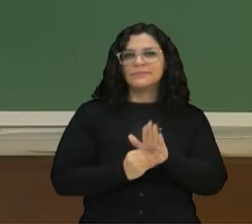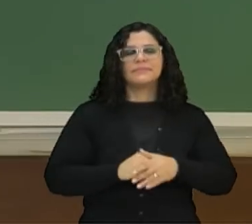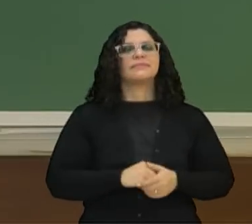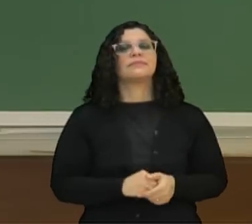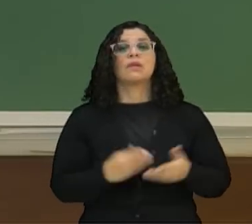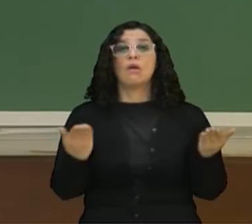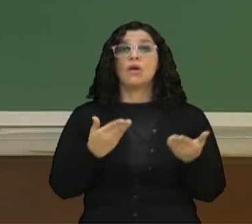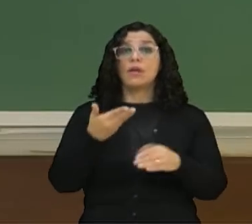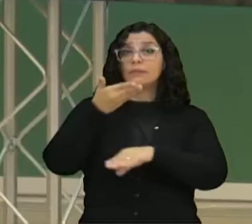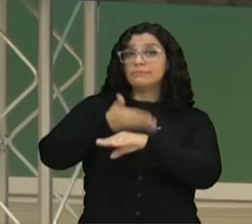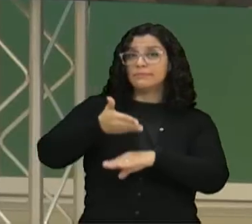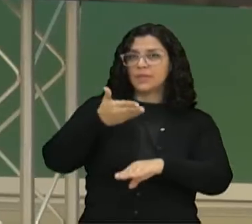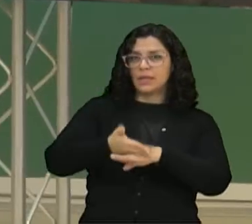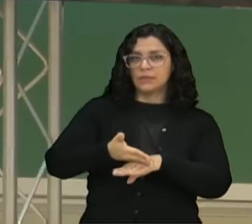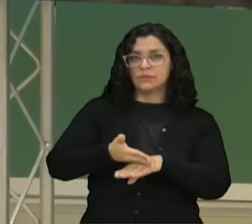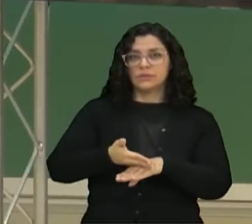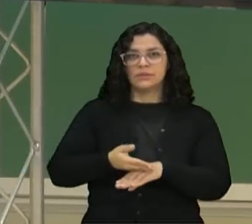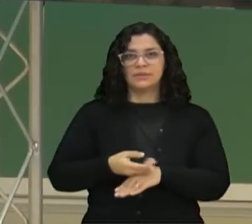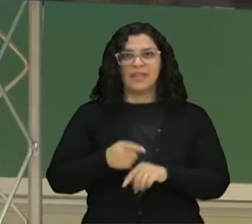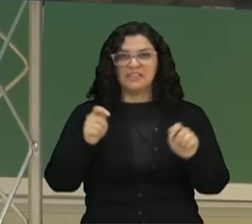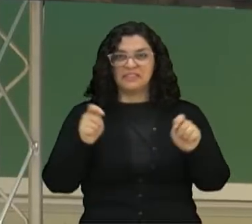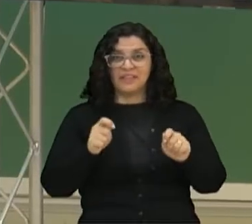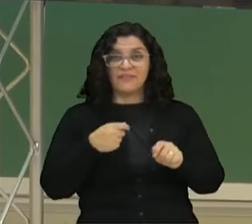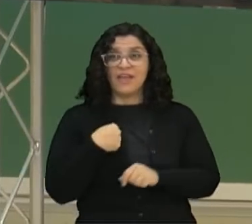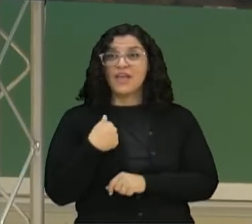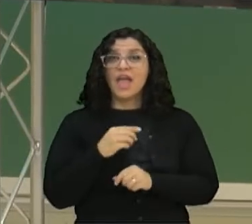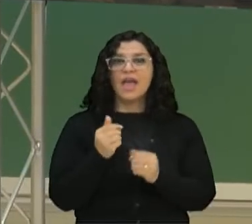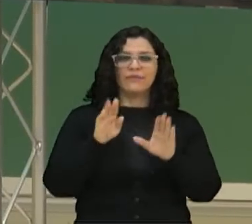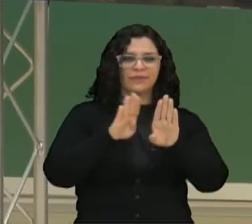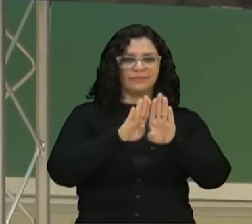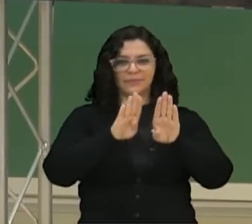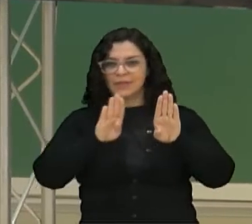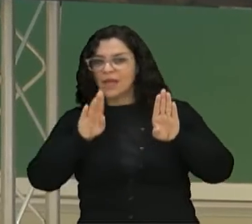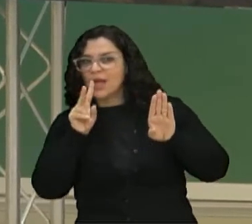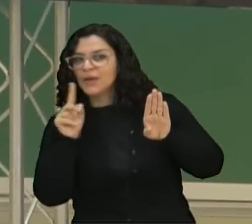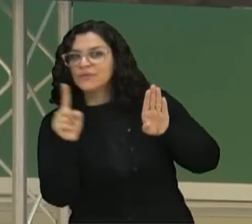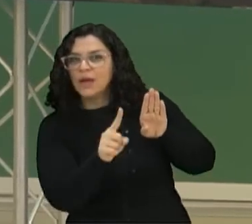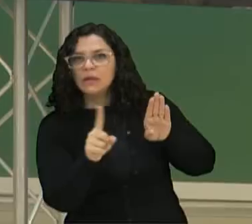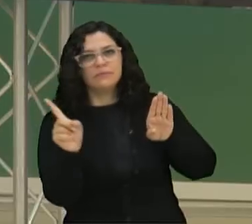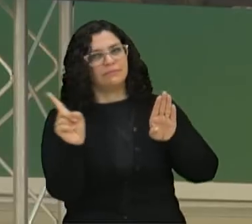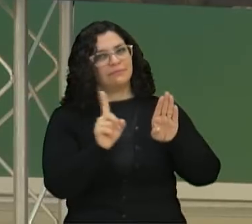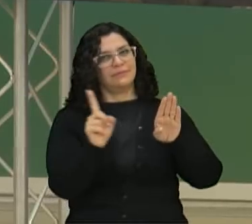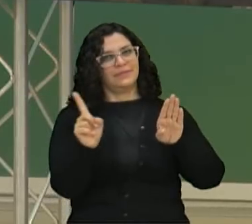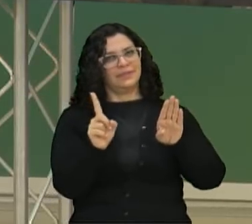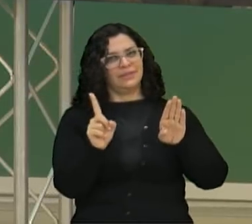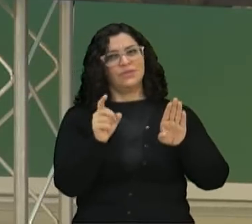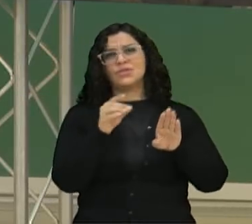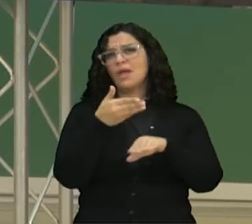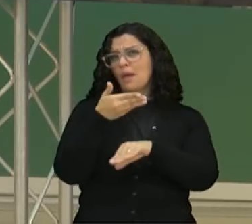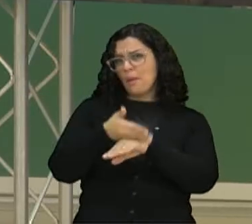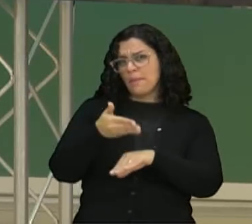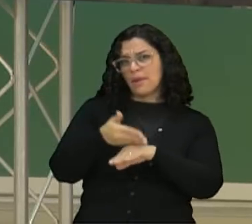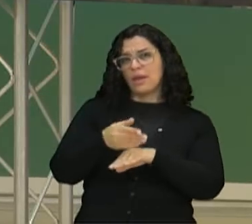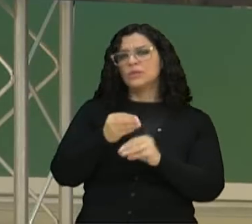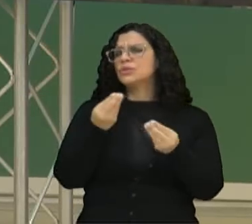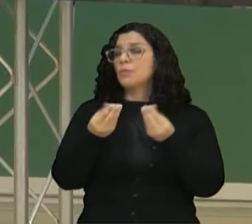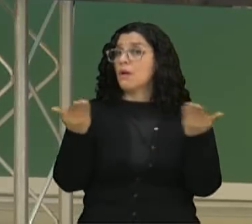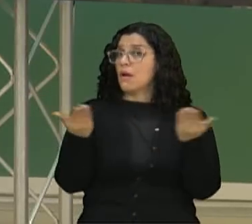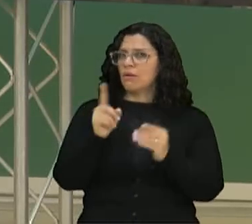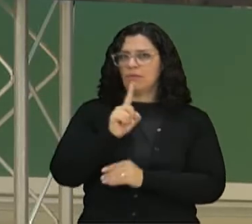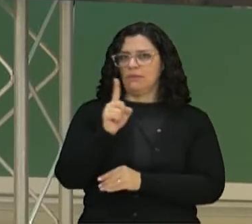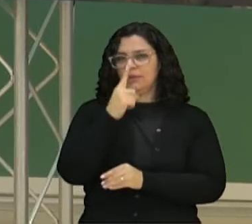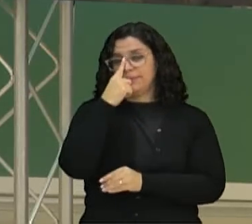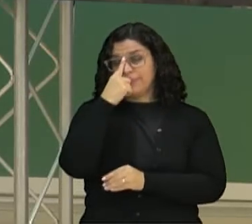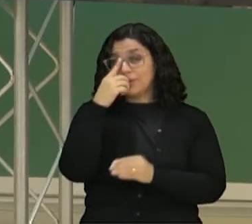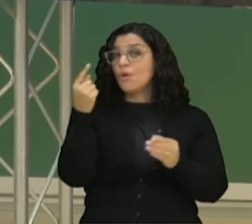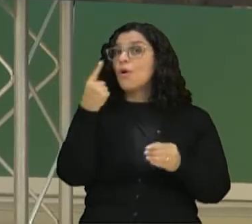aula. Hora de praticar. Será que vocês vão sair porta fora? Não. Modo de dizer, né? Por enquanto não, mas